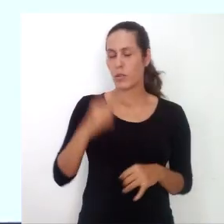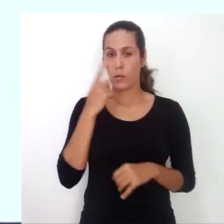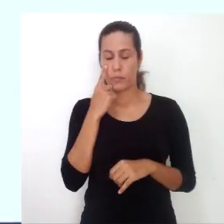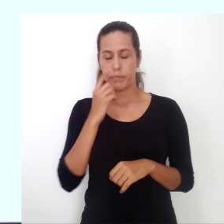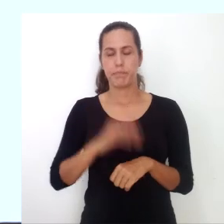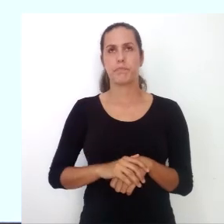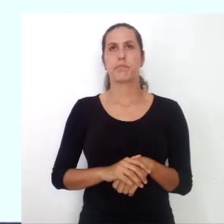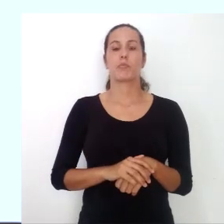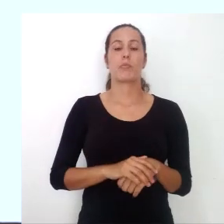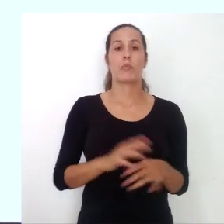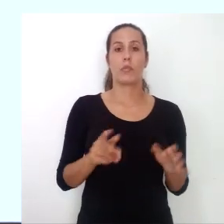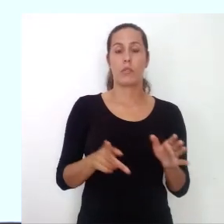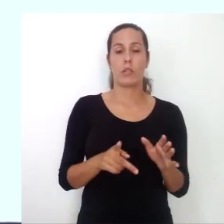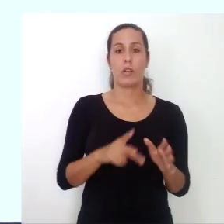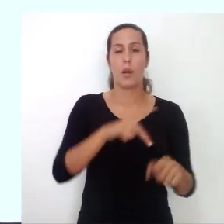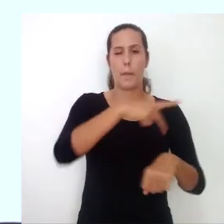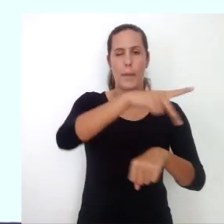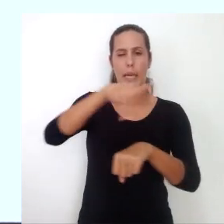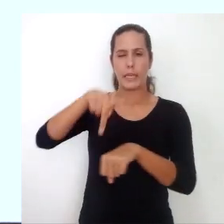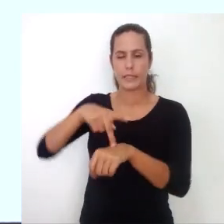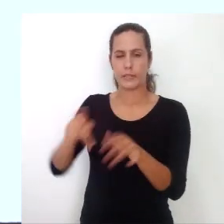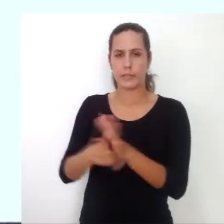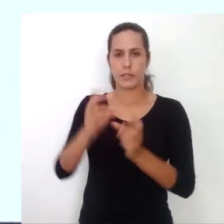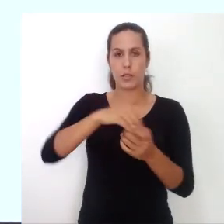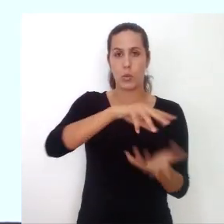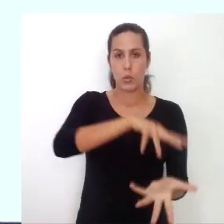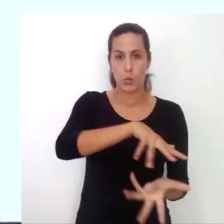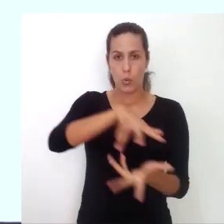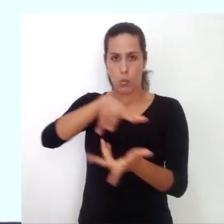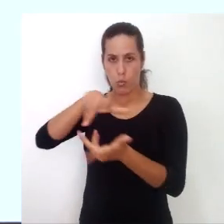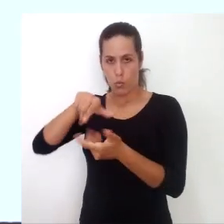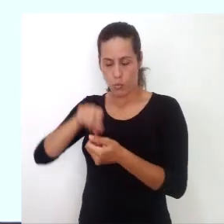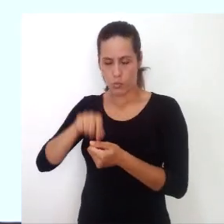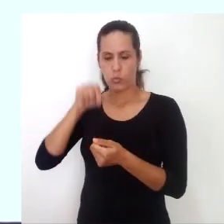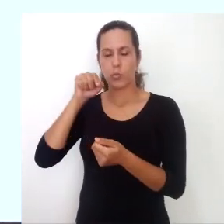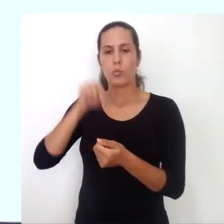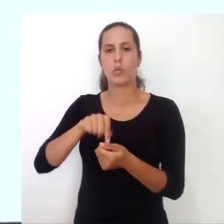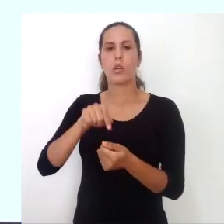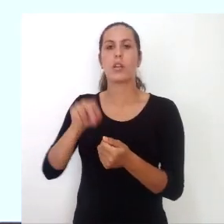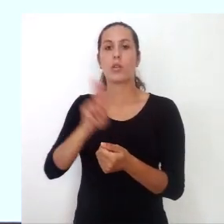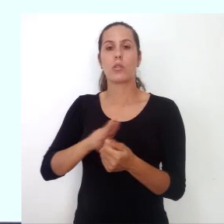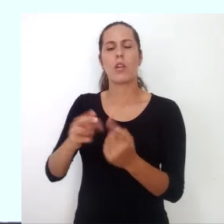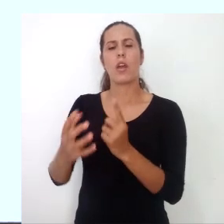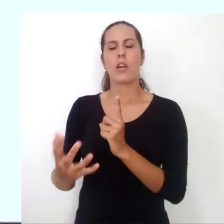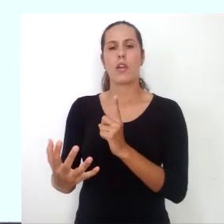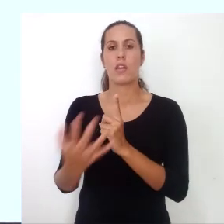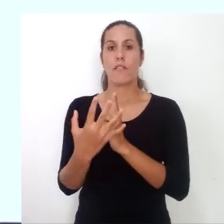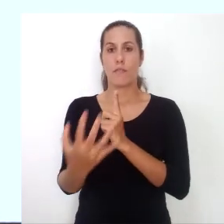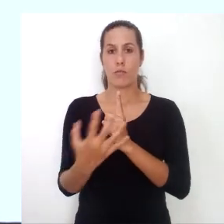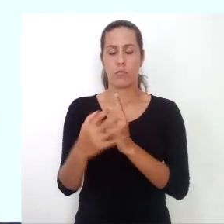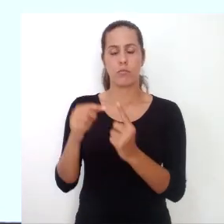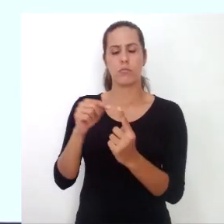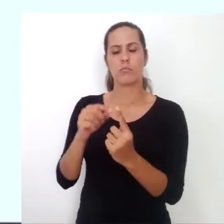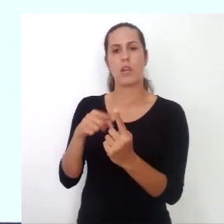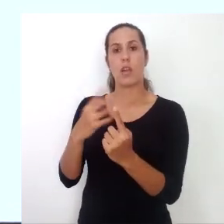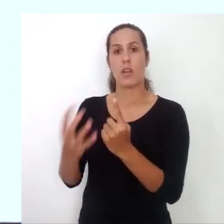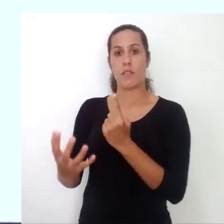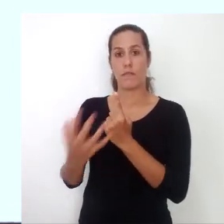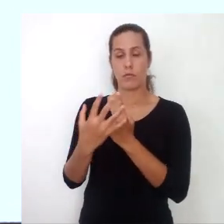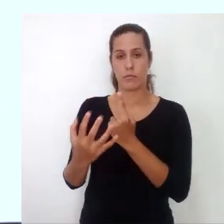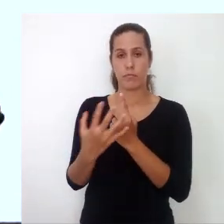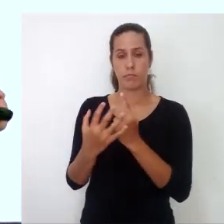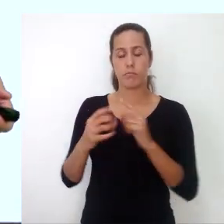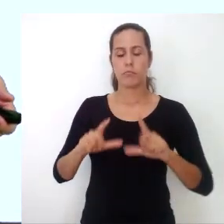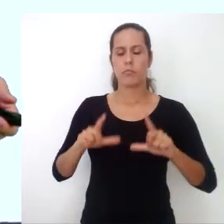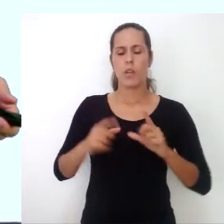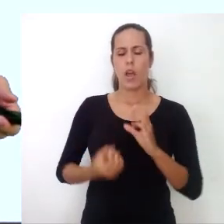esmiuçar isso um pouco. Vários países do mundo se inspiraram na Declaração Universal dos Direitos Humanos para